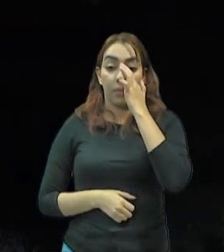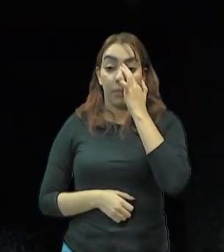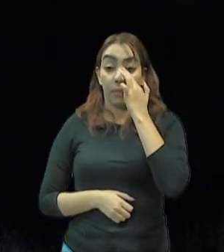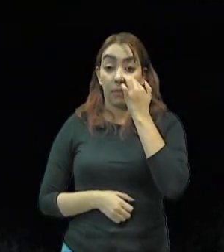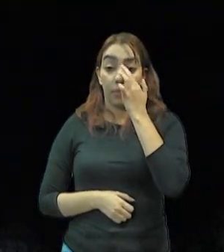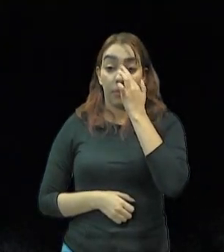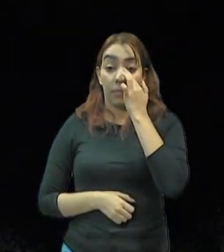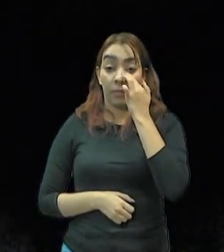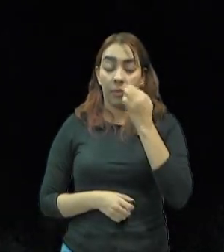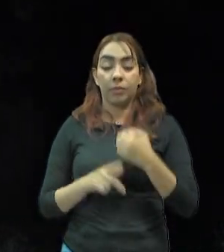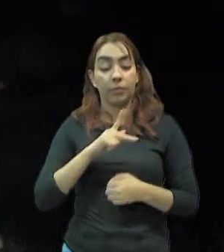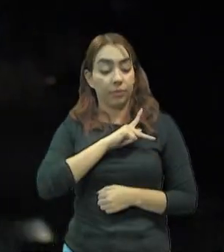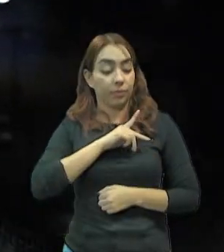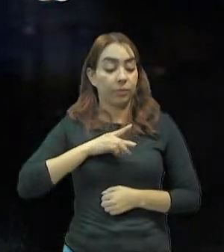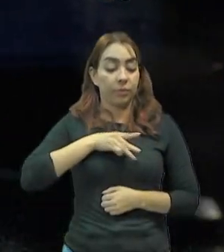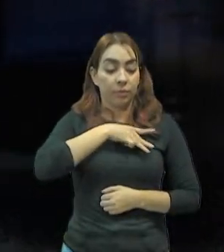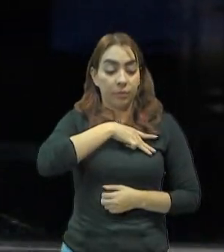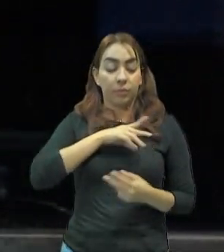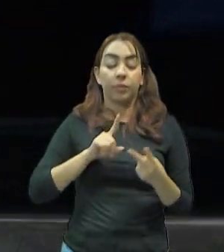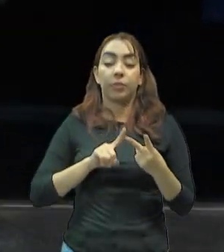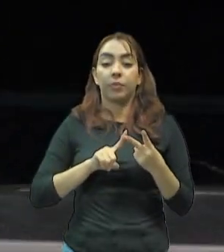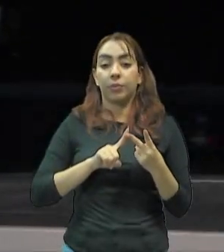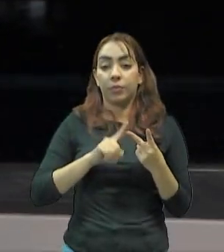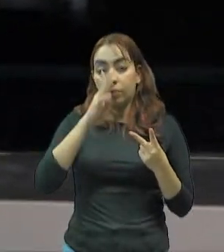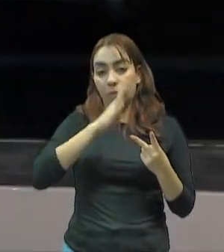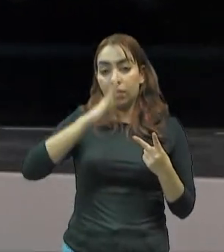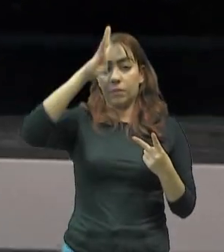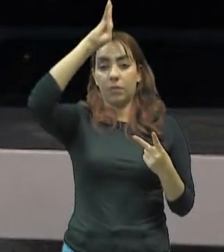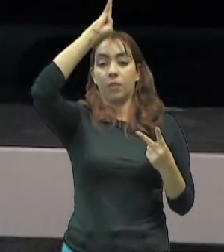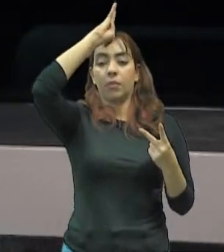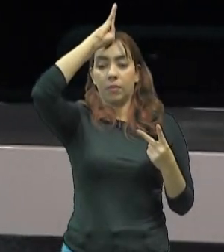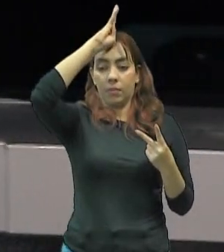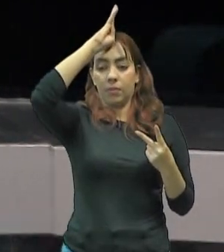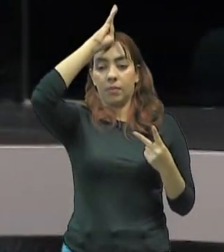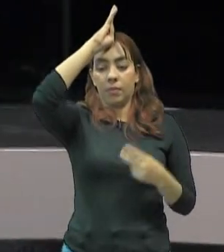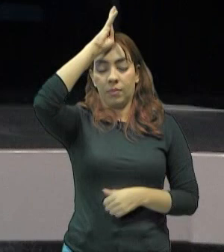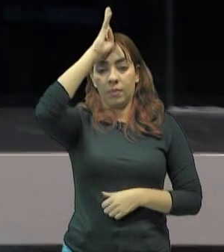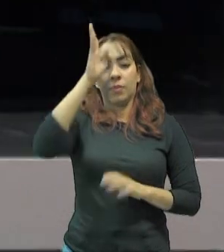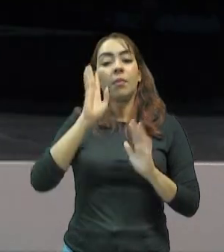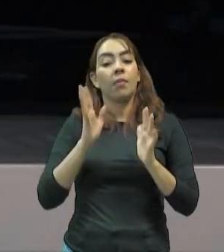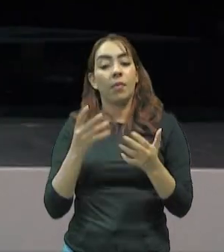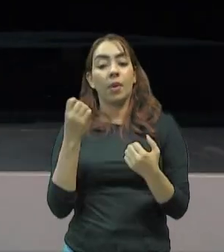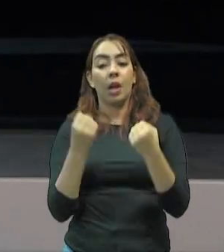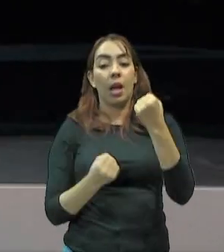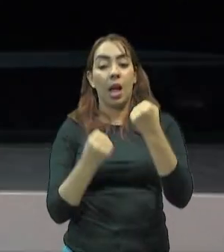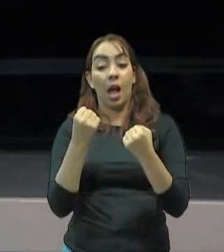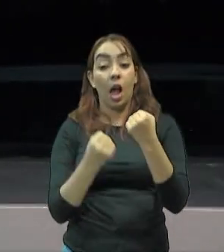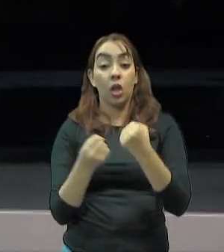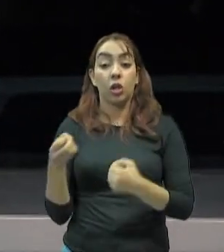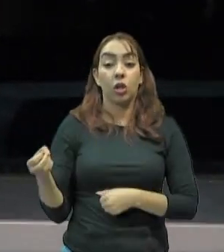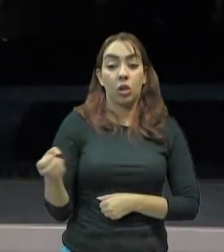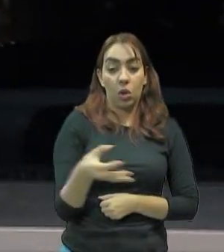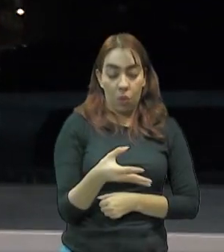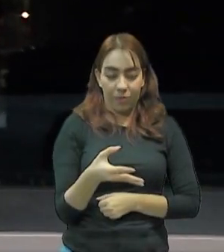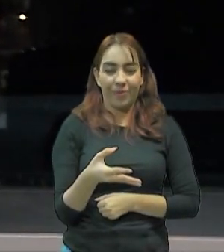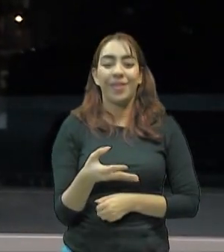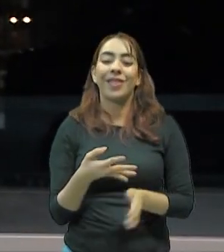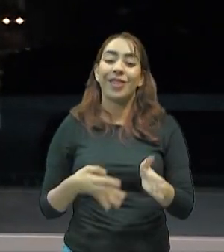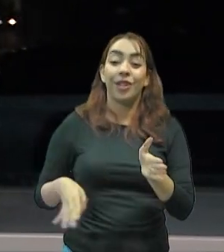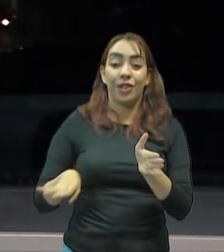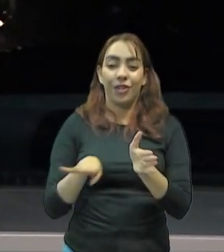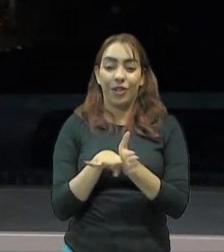polícia militar e corpo de bombeiros recebem novas viaturas nesta terça-feira os equipamentos serão